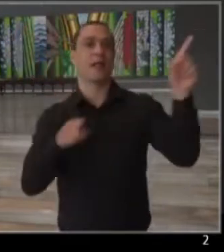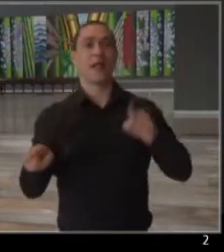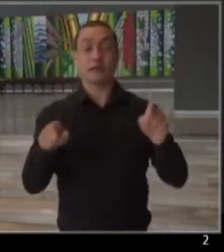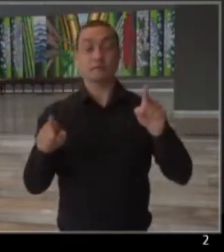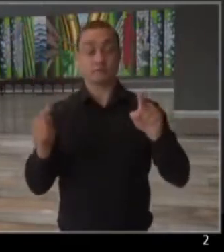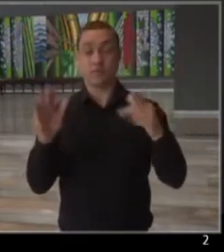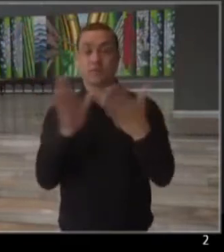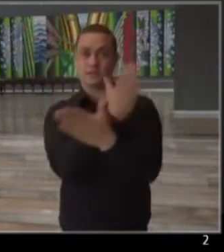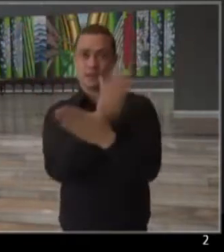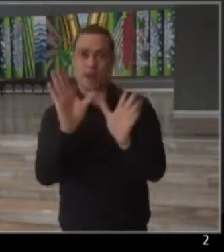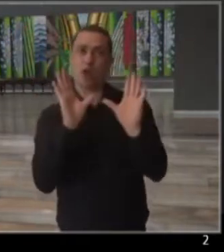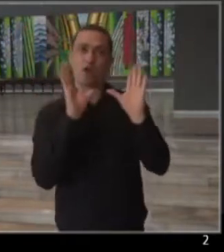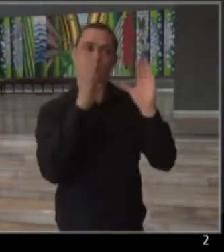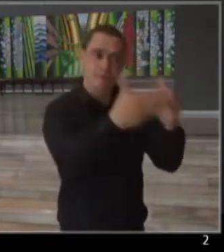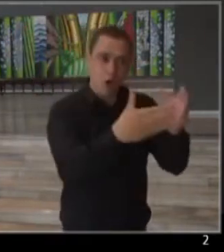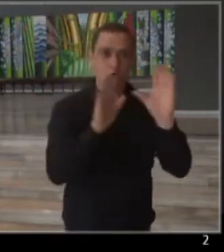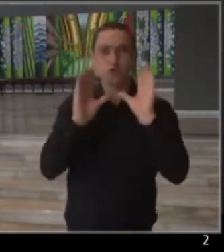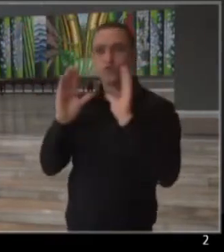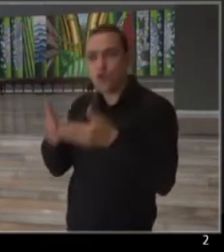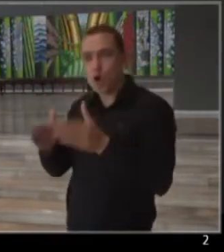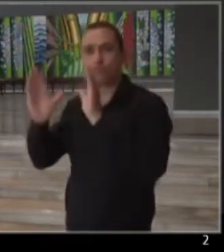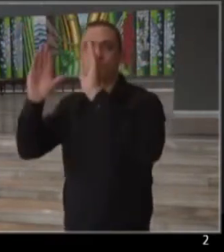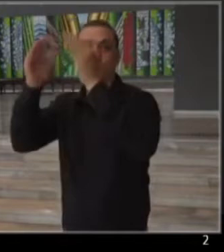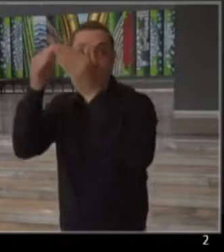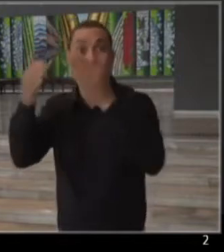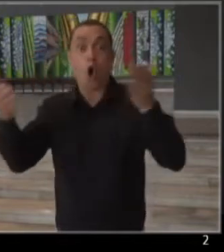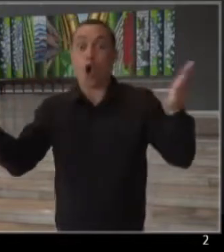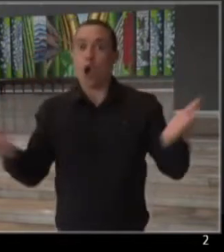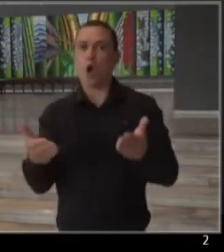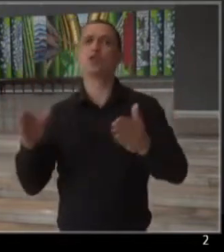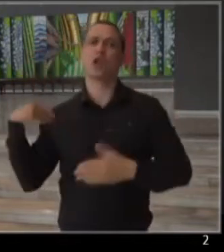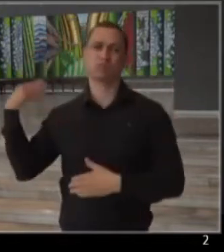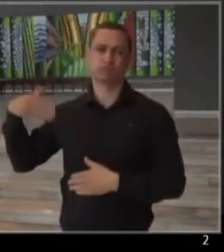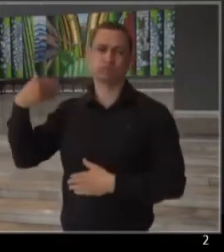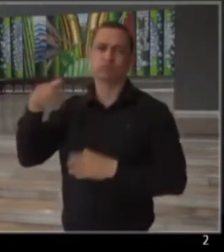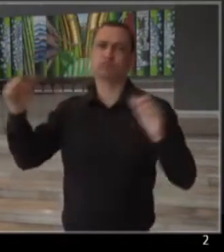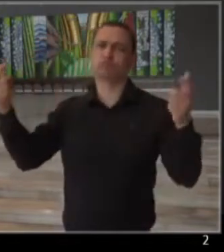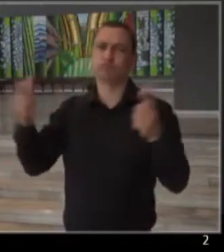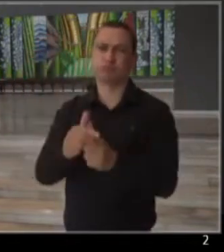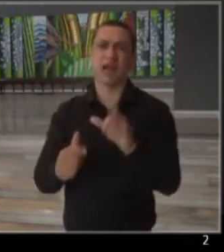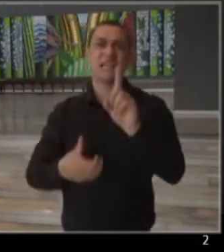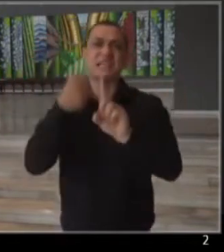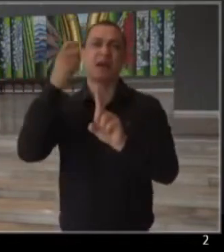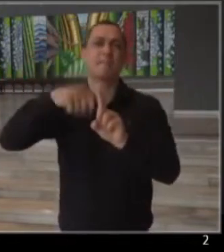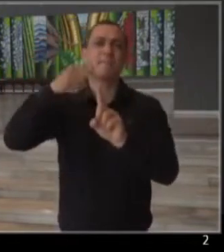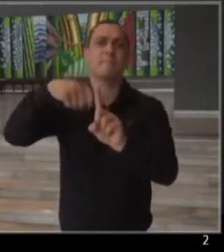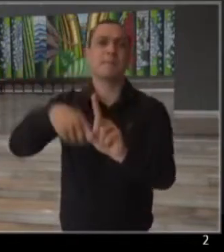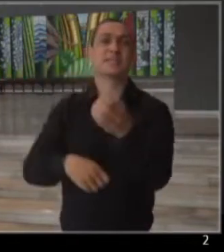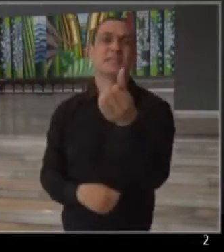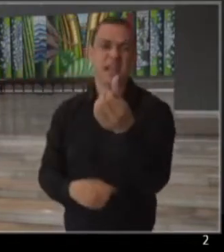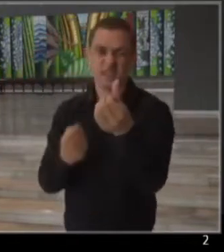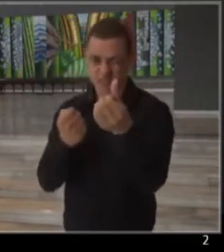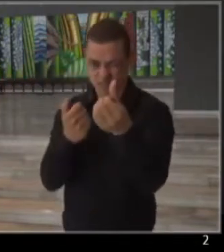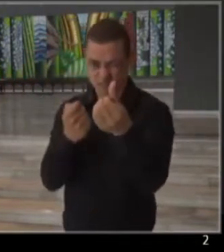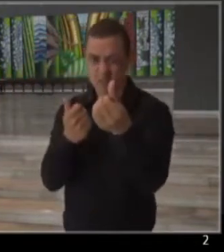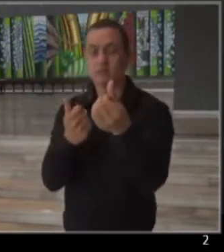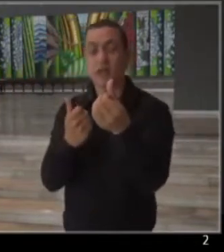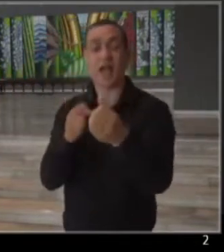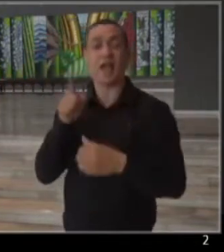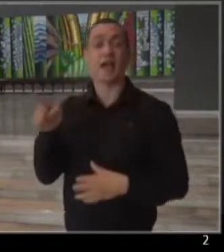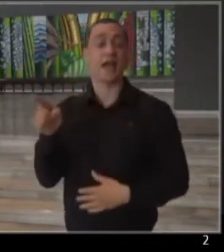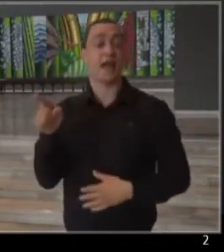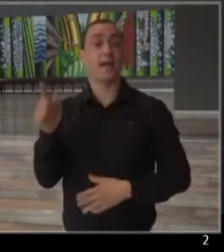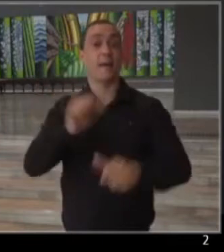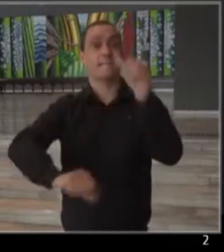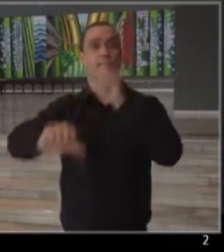todas as regiões de maneira individual. E hoje, passado já quase 6 meses do Plano São Paulo, houve